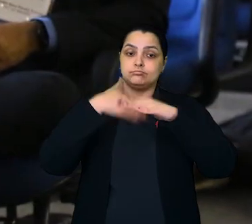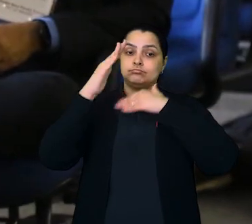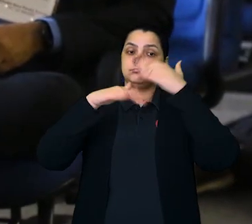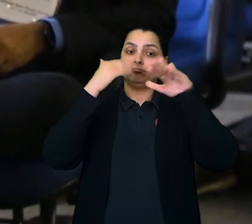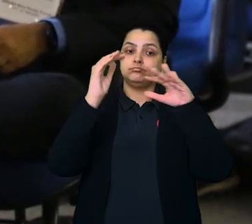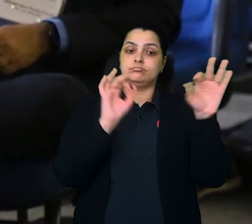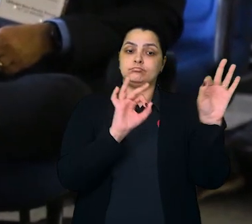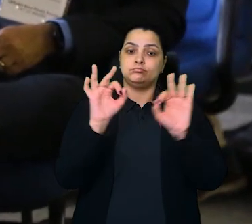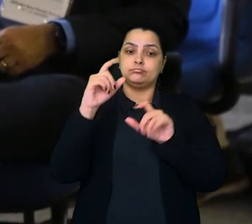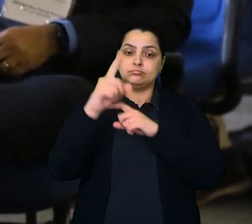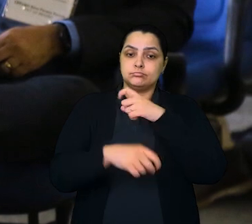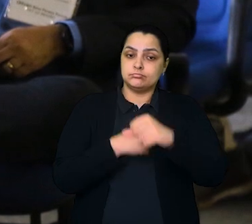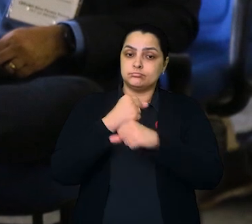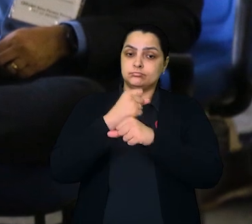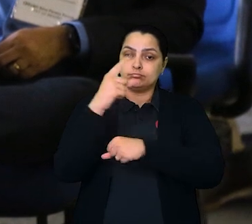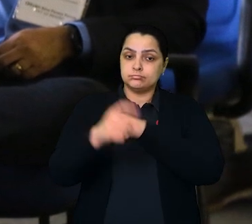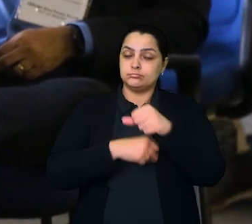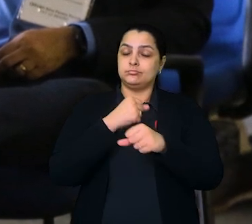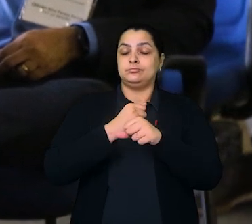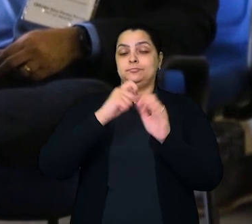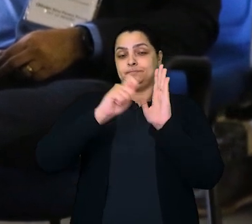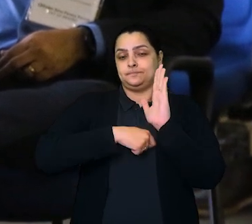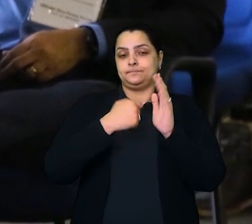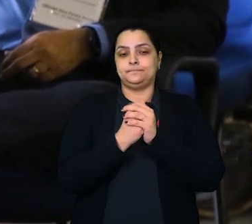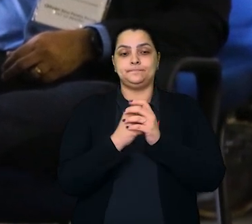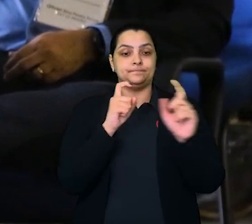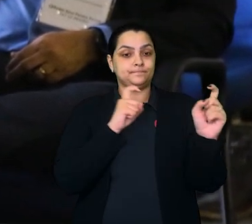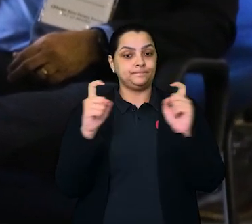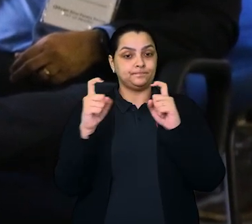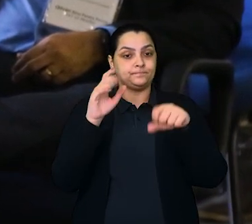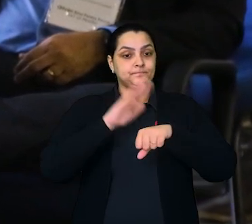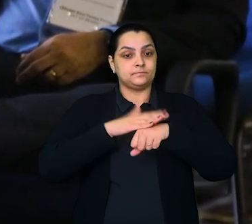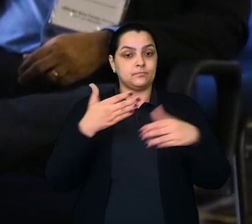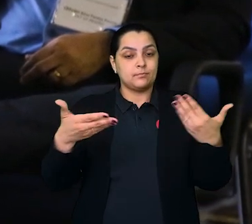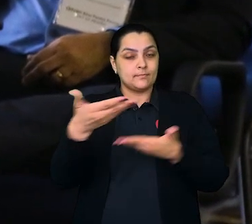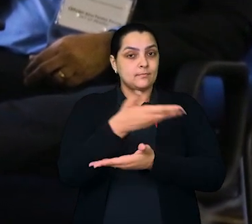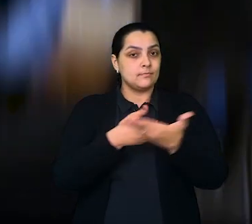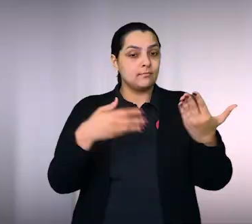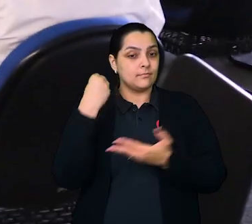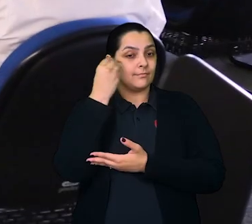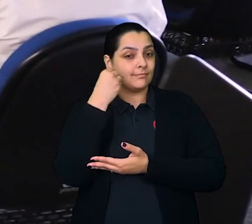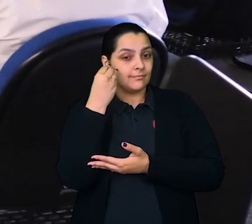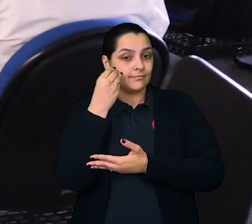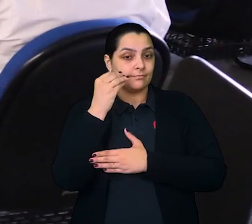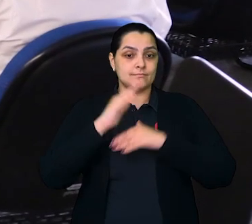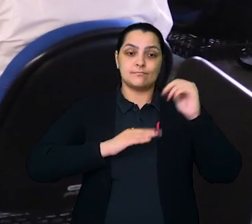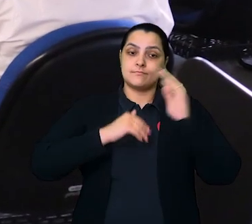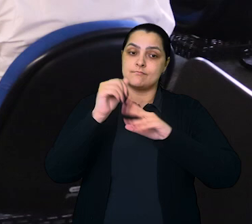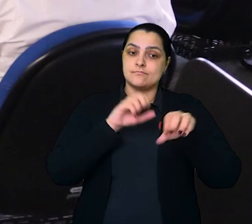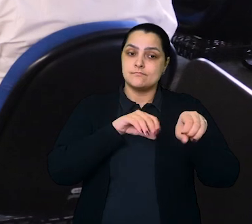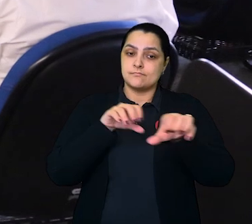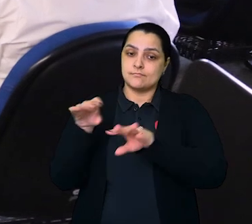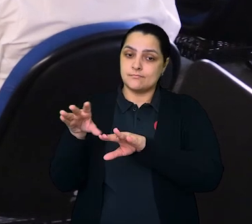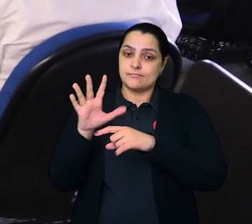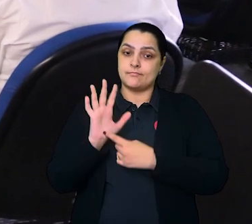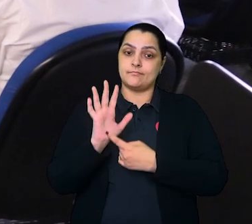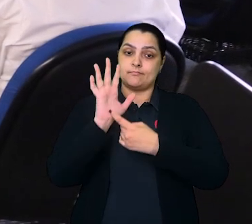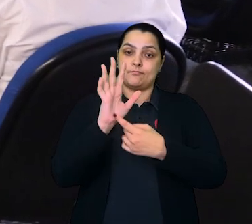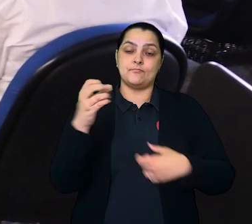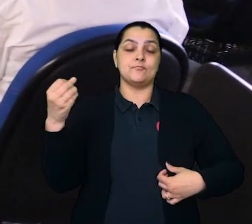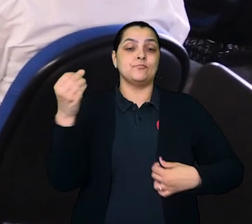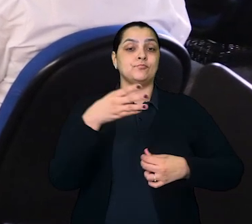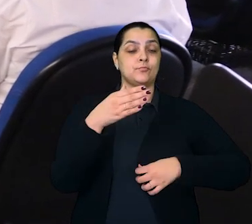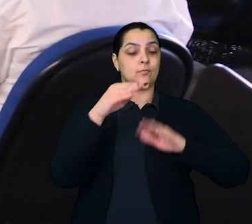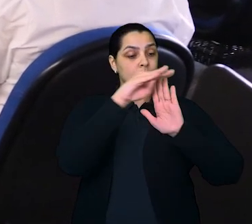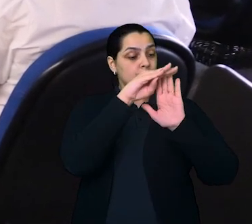dos planos anuais de contratações. As reuniões promoveram troca de experiências, capacitação e a apresentação de